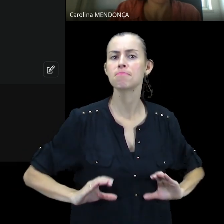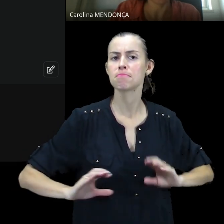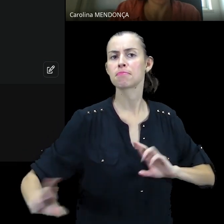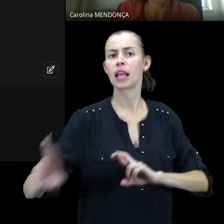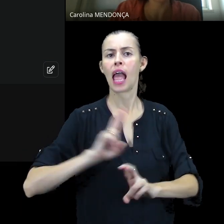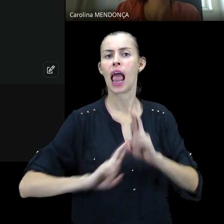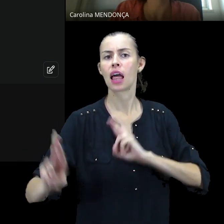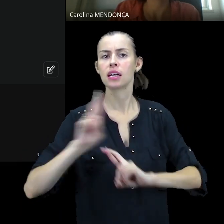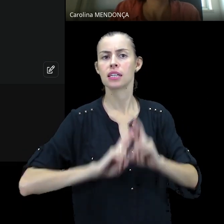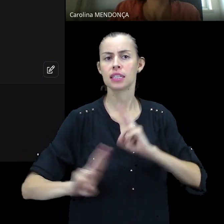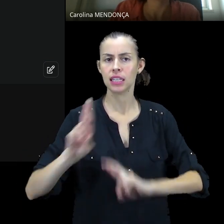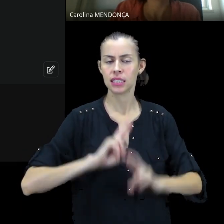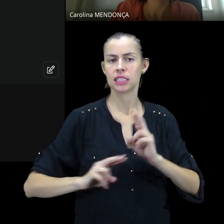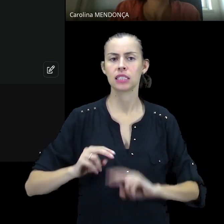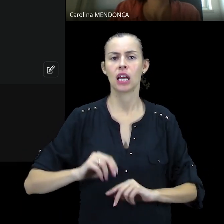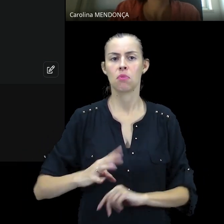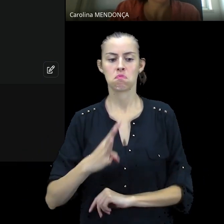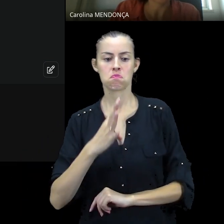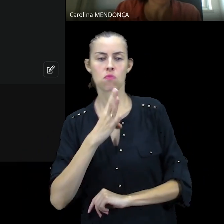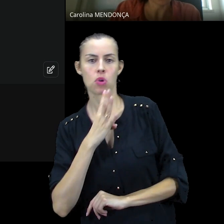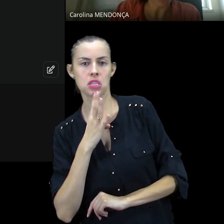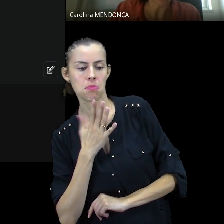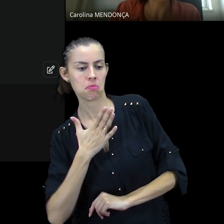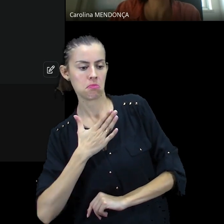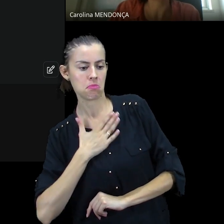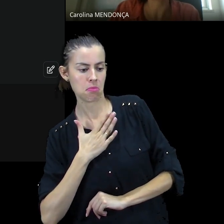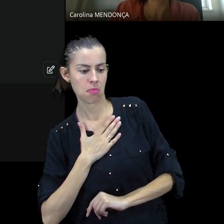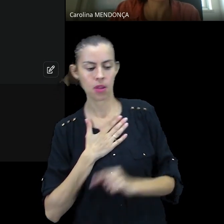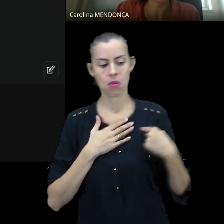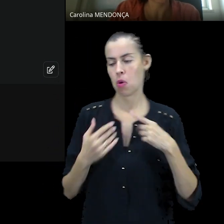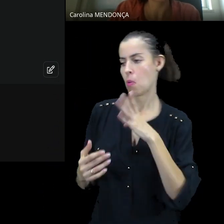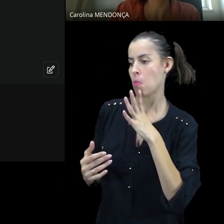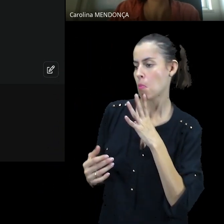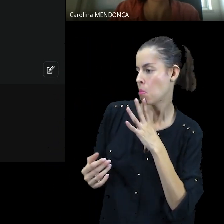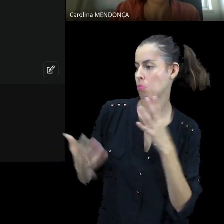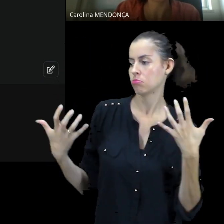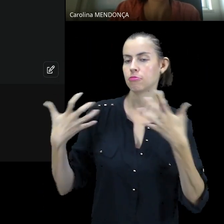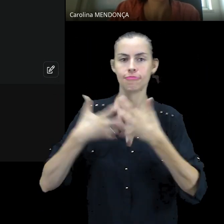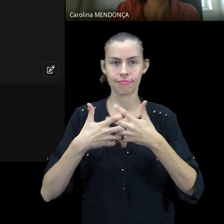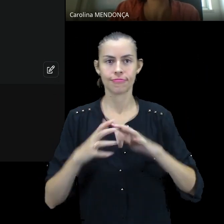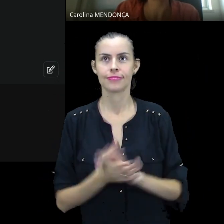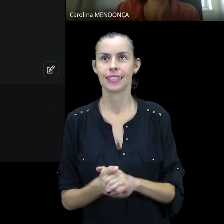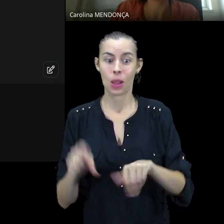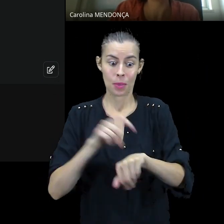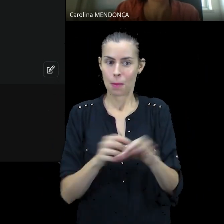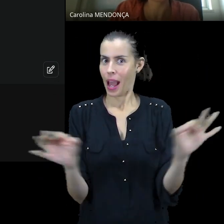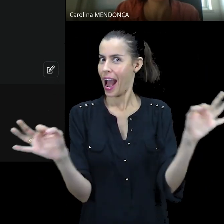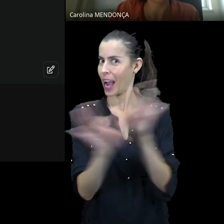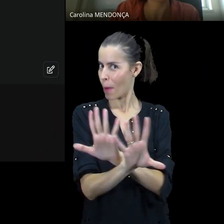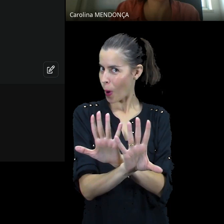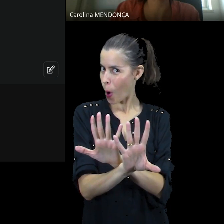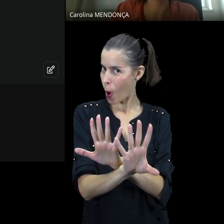40 minutos, e estou aqui aberta ao debate. Quero agradecer a vocês e colocar à disposição os